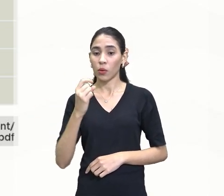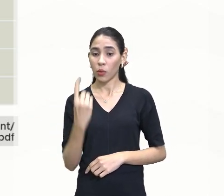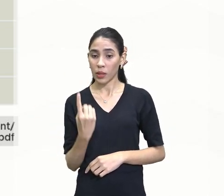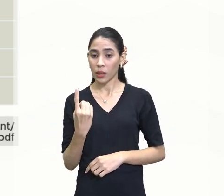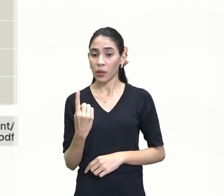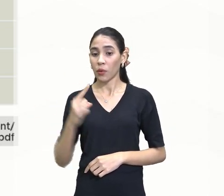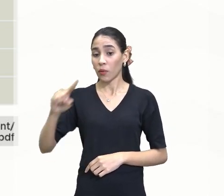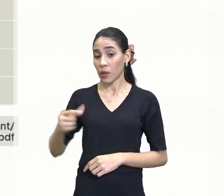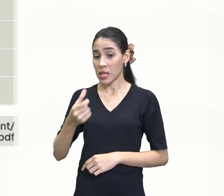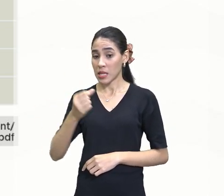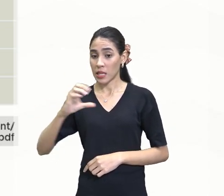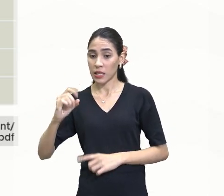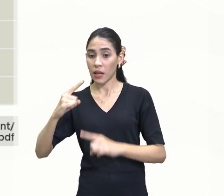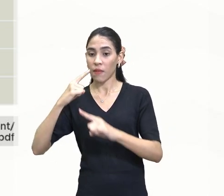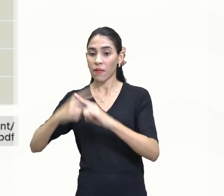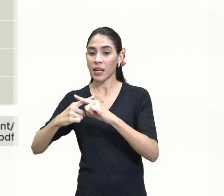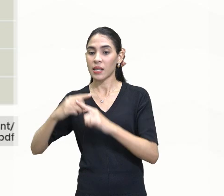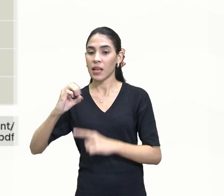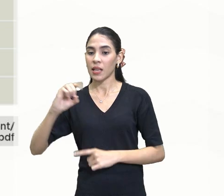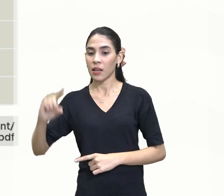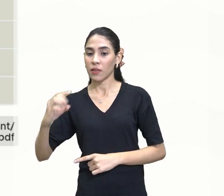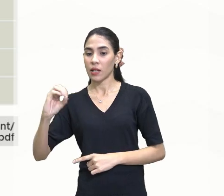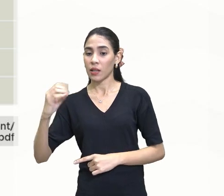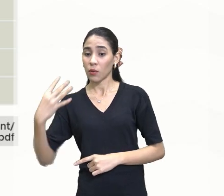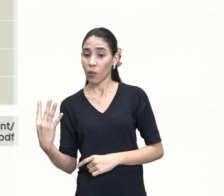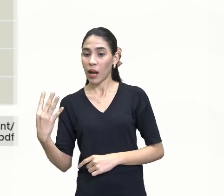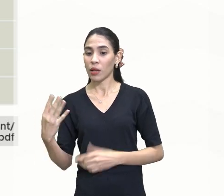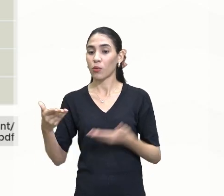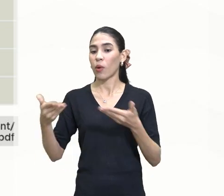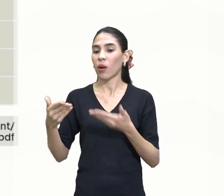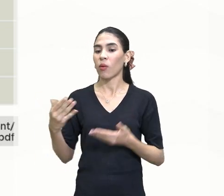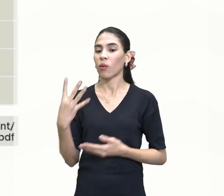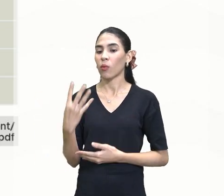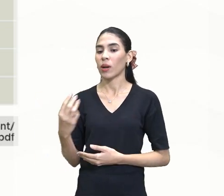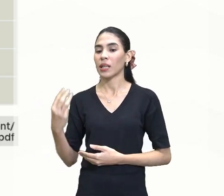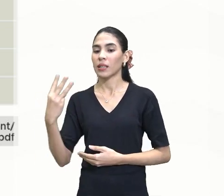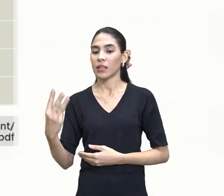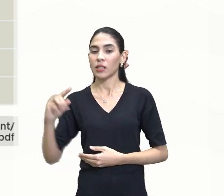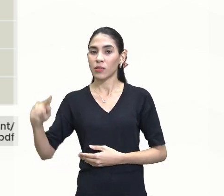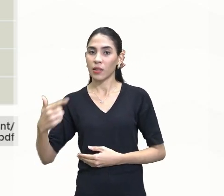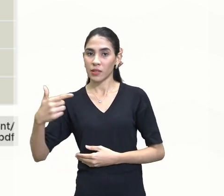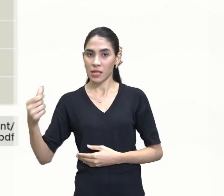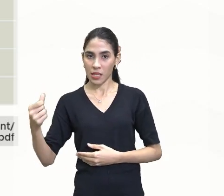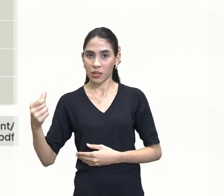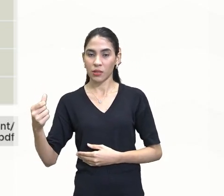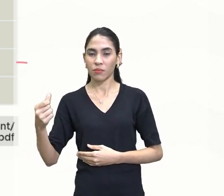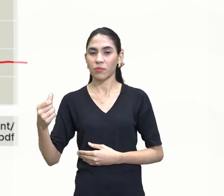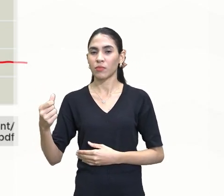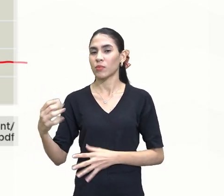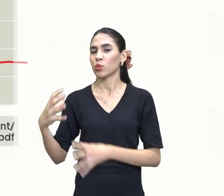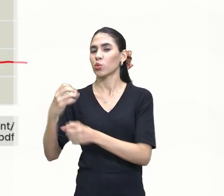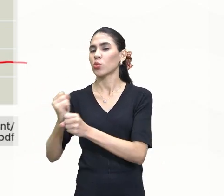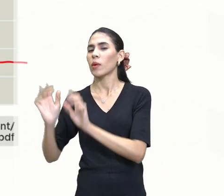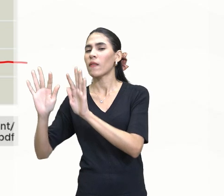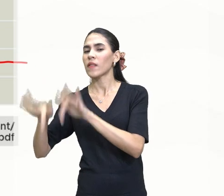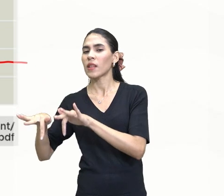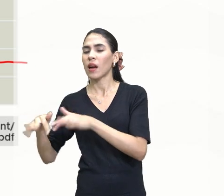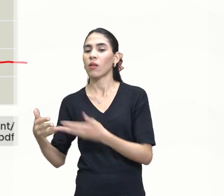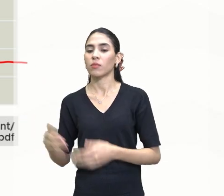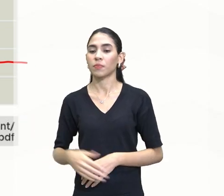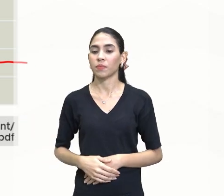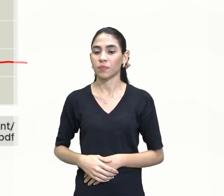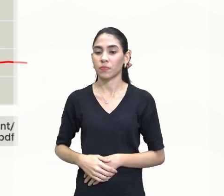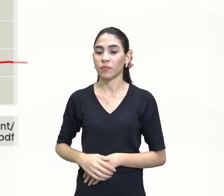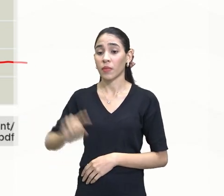R$1.081,60. Agora gerou um juros de 43,26. O total no final desse ano vai